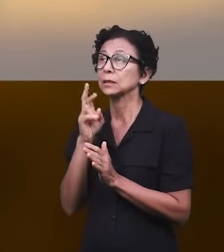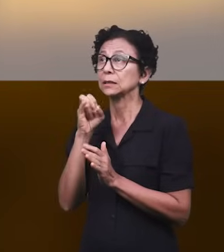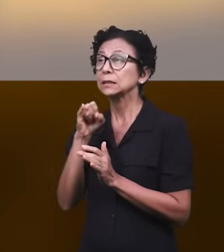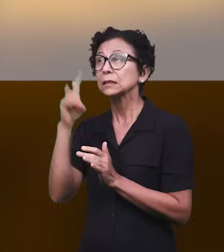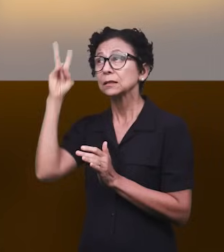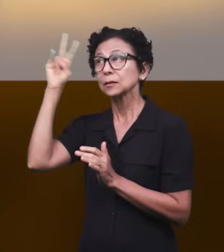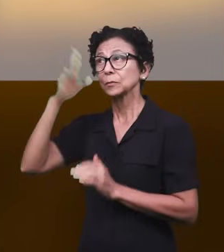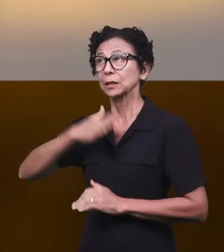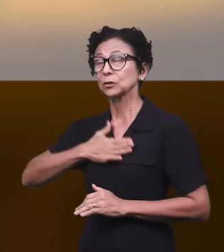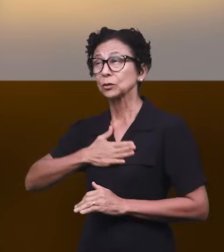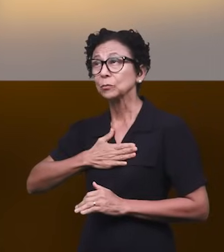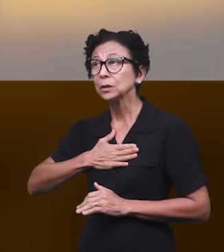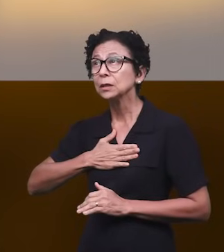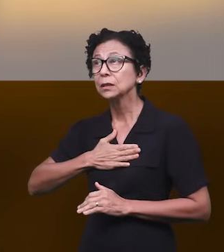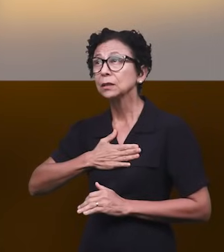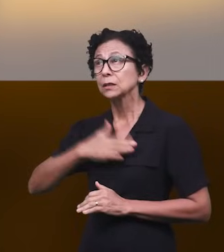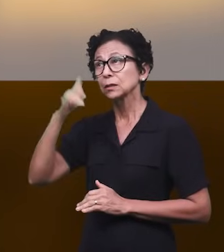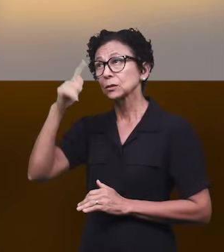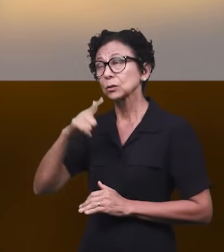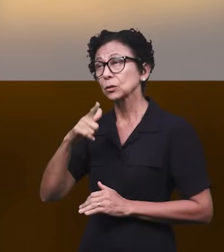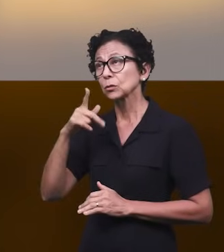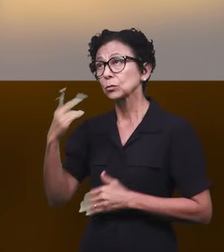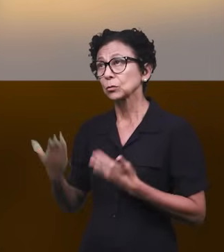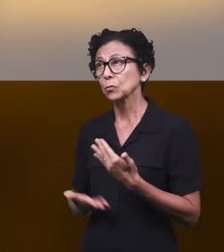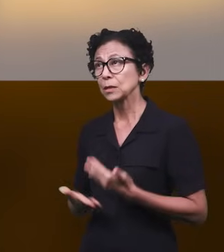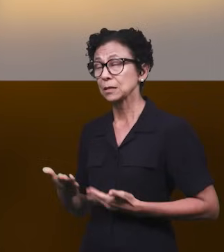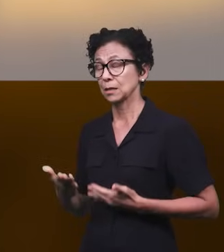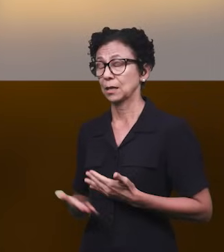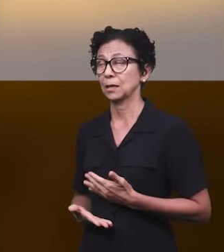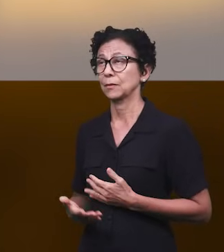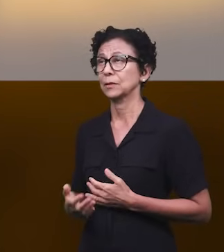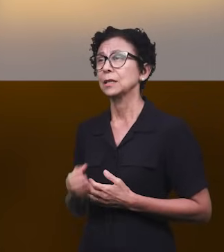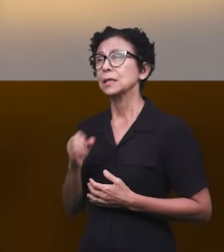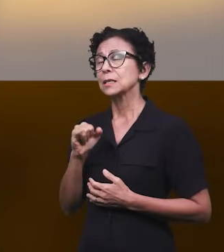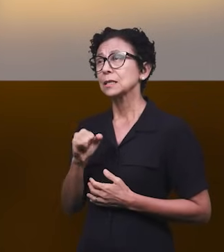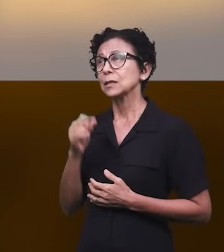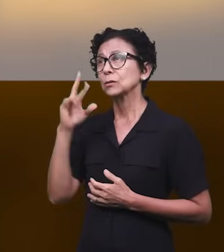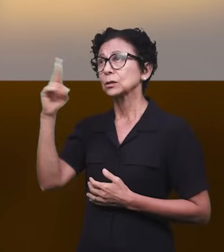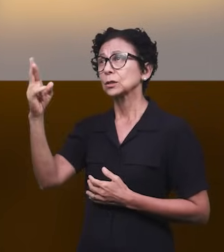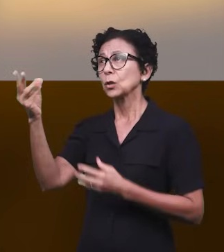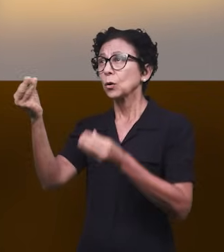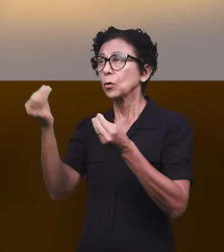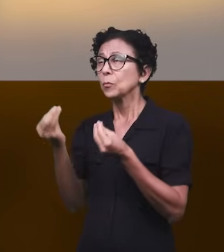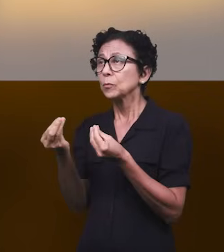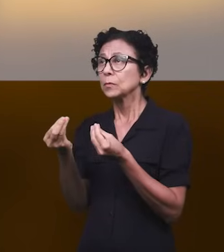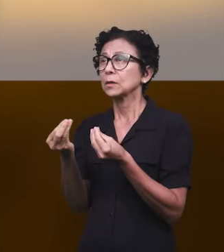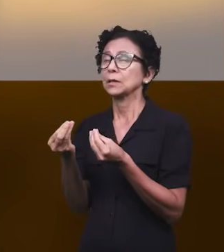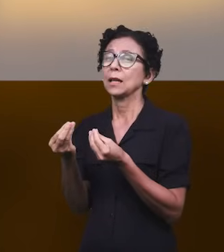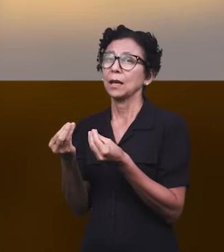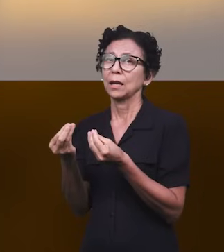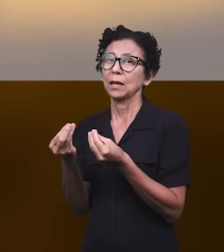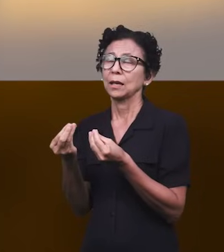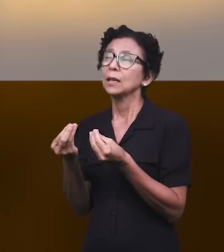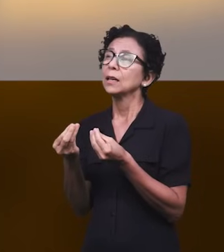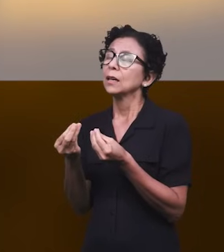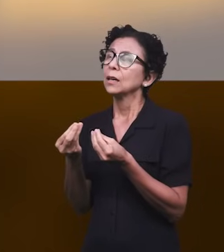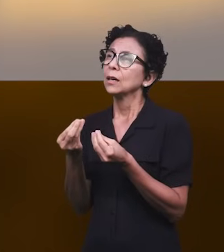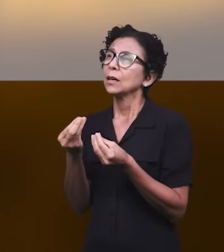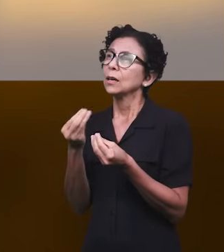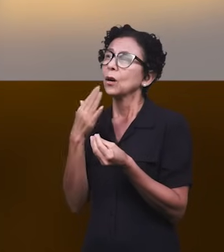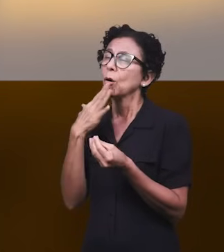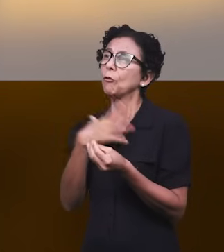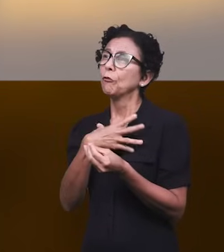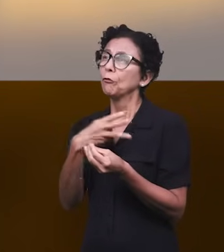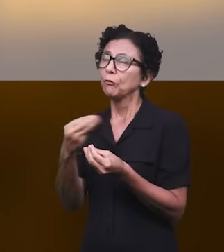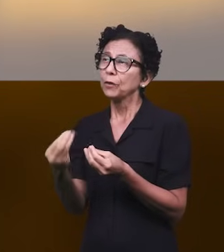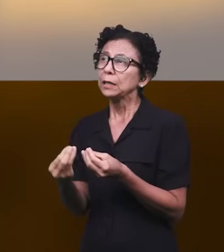não esqueceres, mas a tua serva deres um filho varão, ao Senhor o darei por todos os dias da sua vida, e